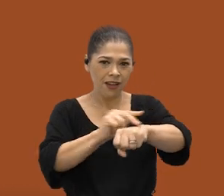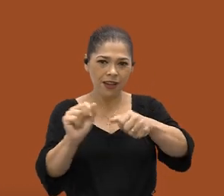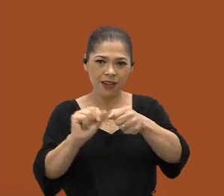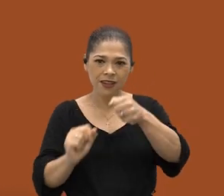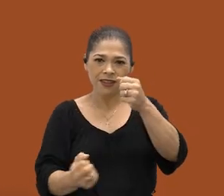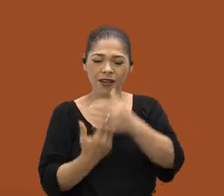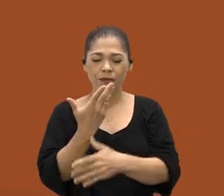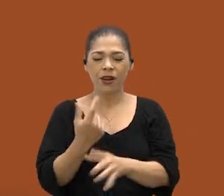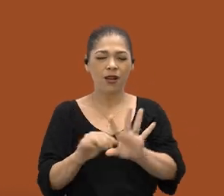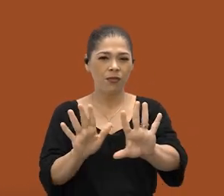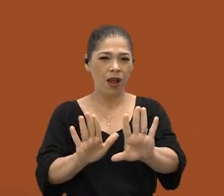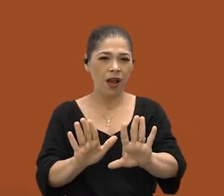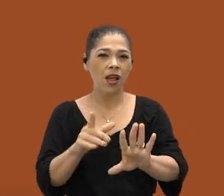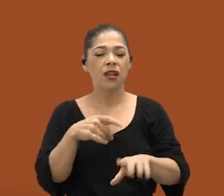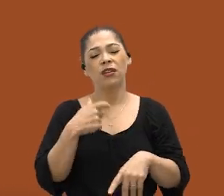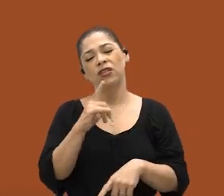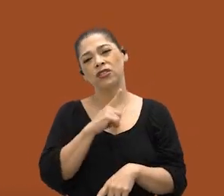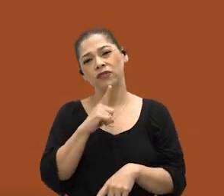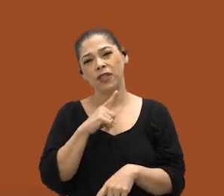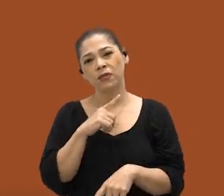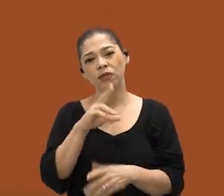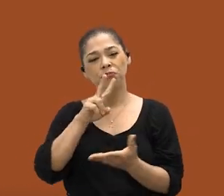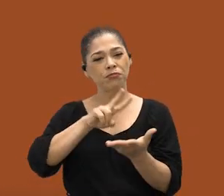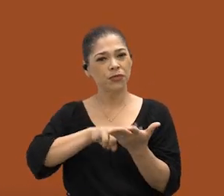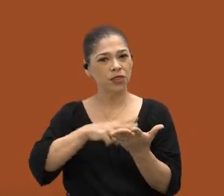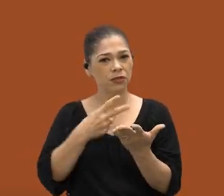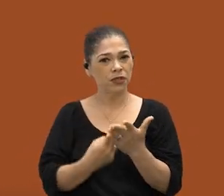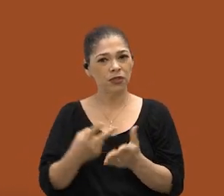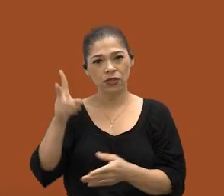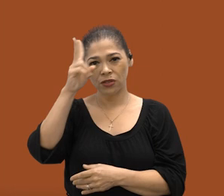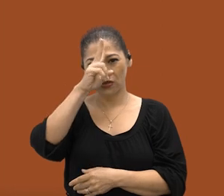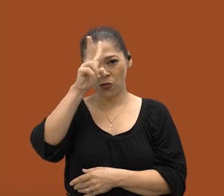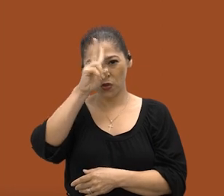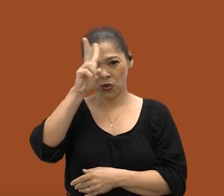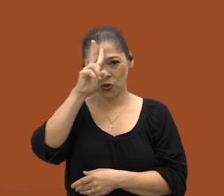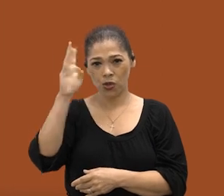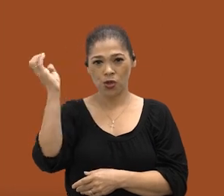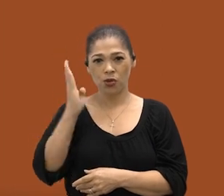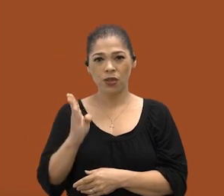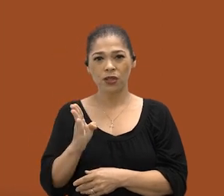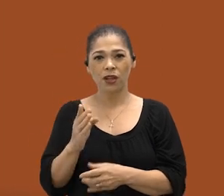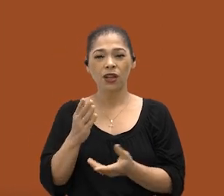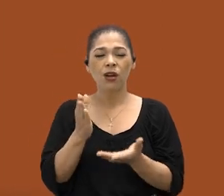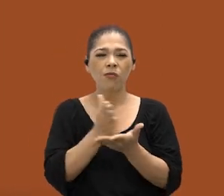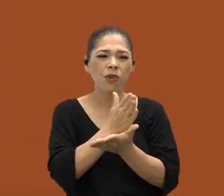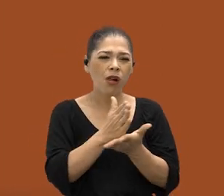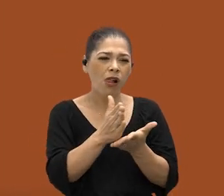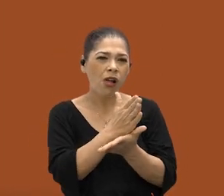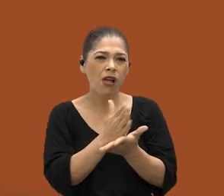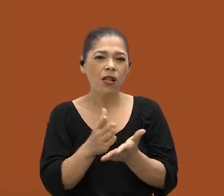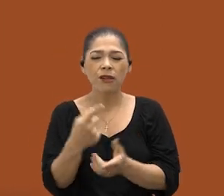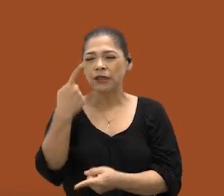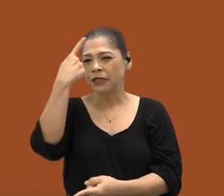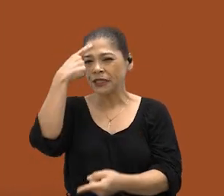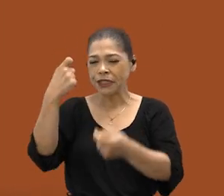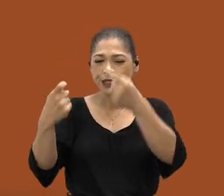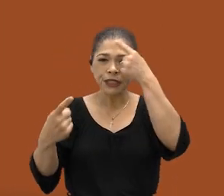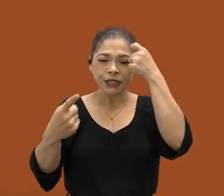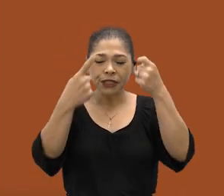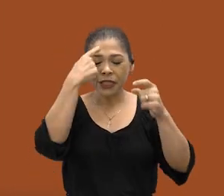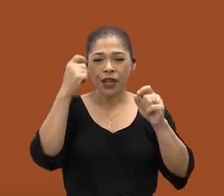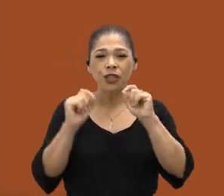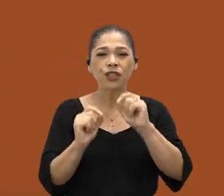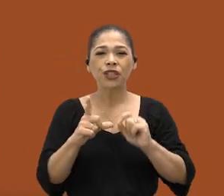Mas para não irmos tão longe nós tivemos uma interpretação sobre a história do Brasil muito sedimentada numa ideia